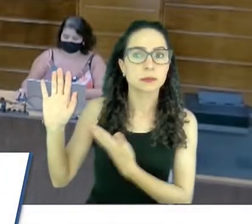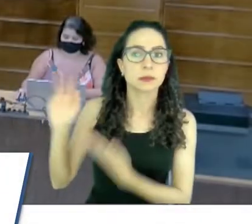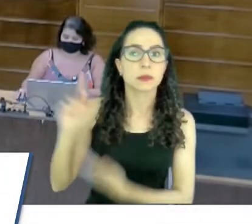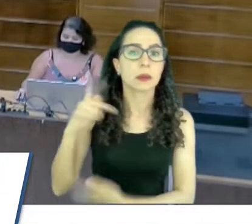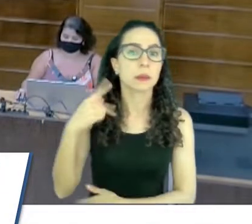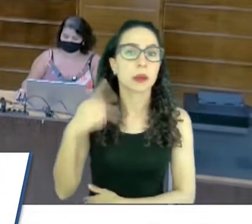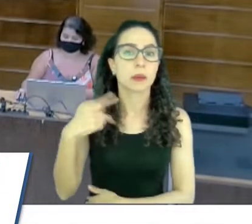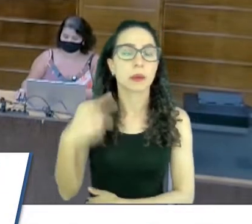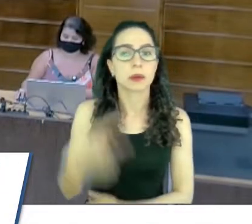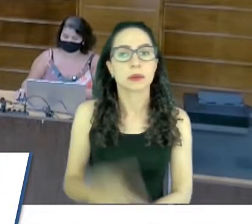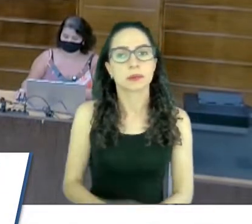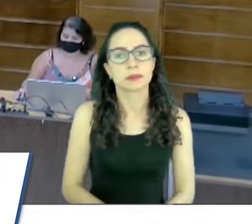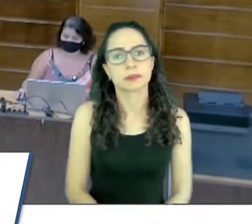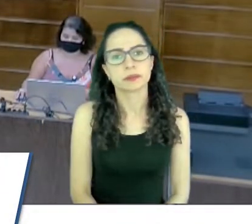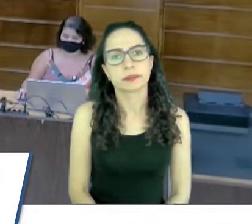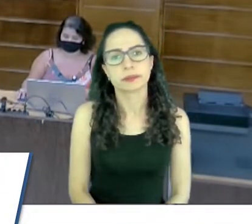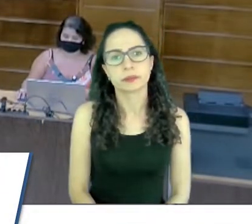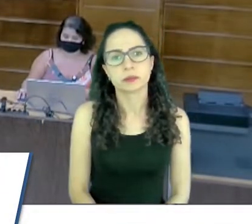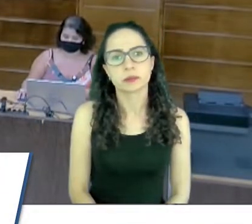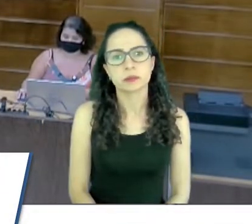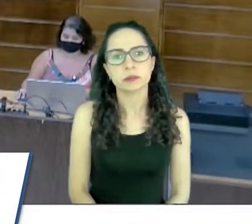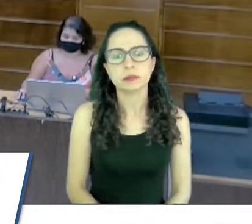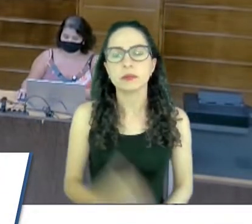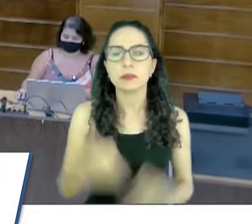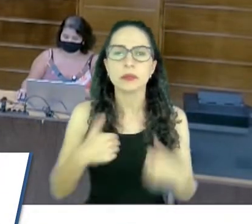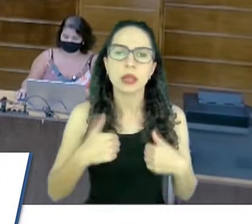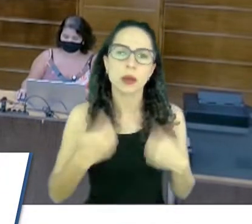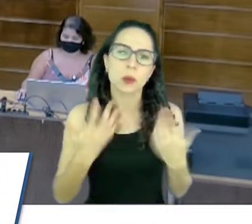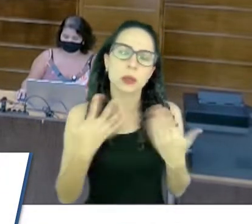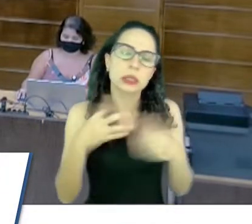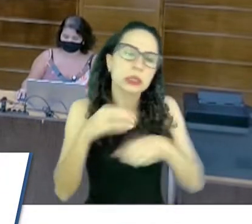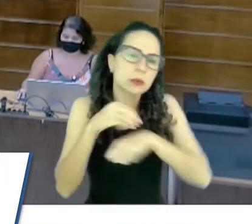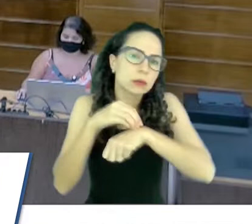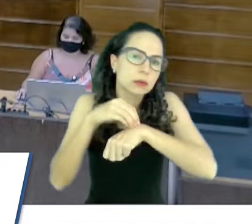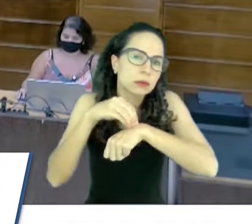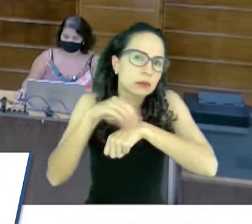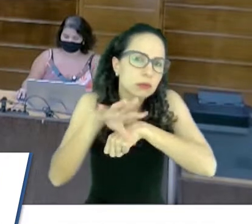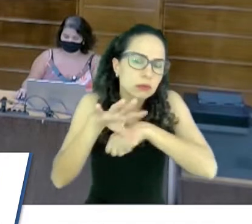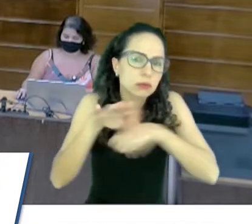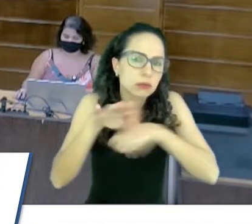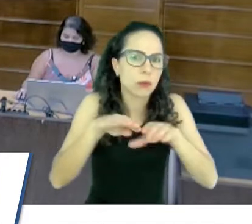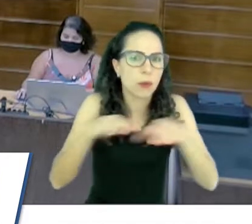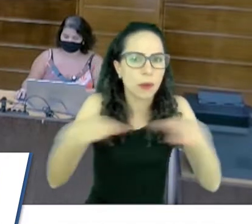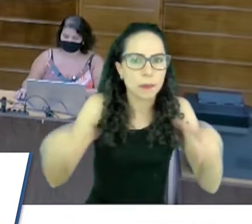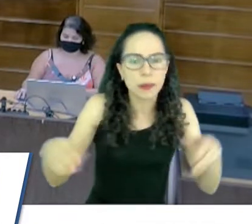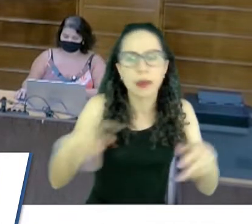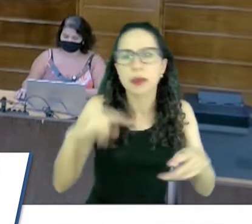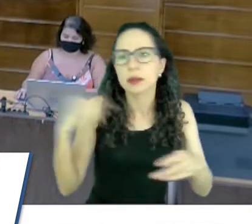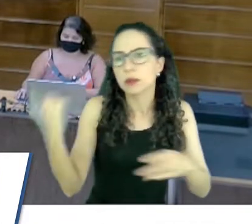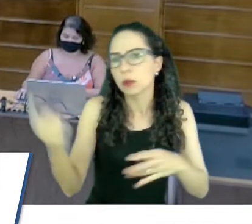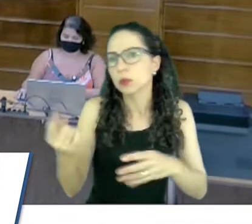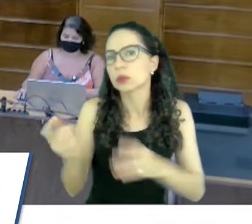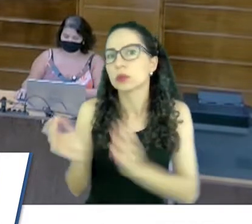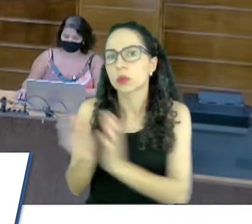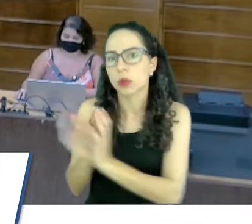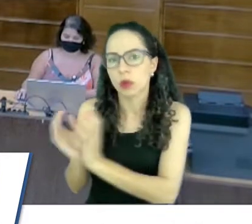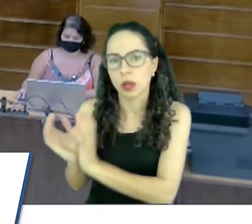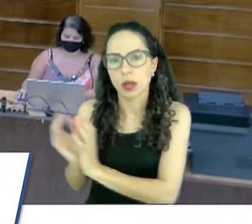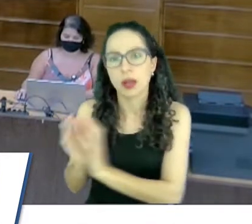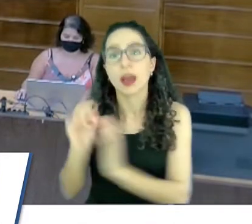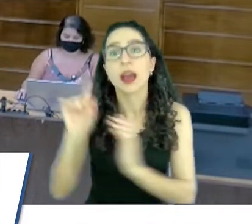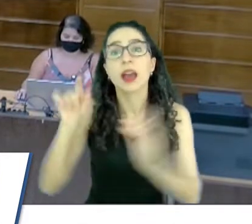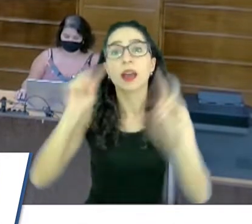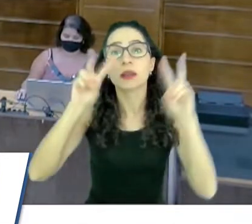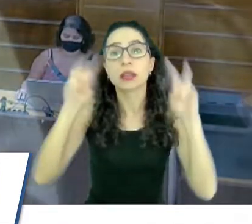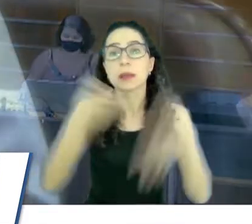Eu gostaria de deixar uma sugestão à Vossa Excelência, à mesa diretora, até mesmo aos pares. É referente ao mês de dezembro, que é o mês